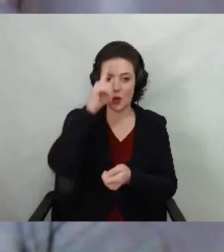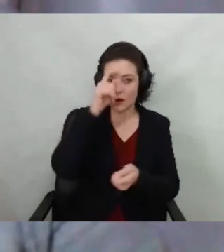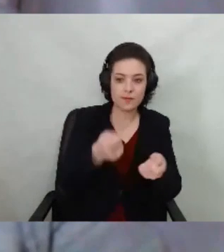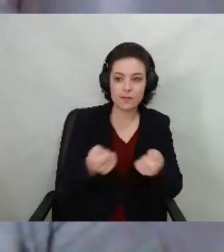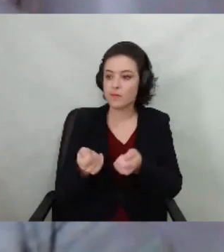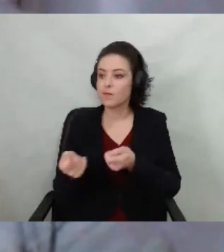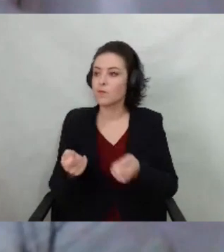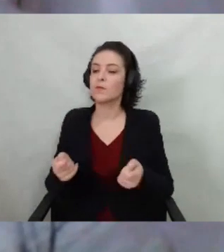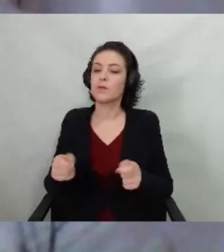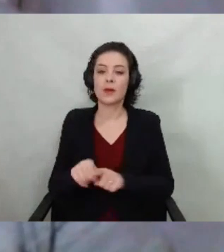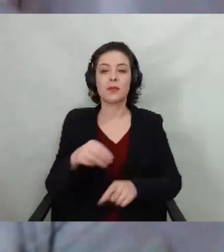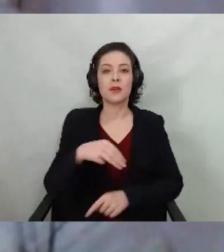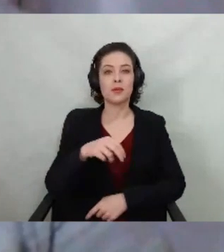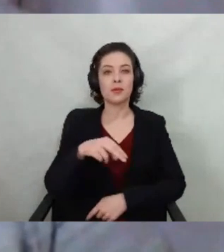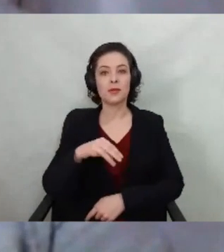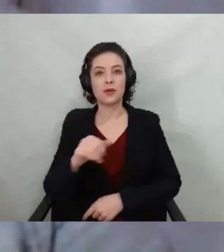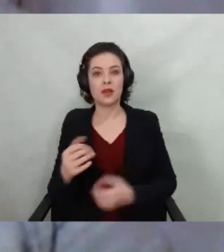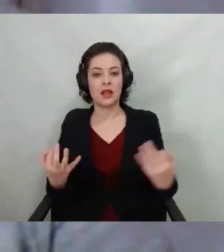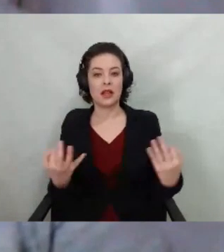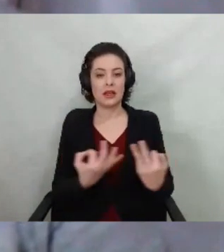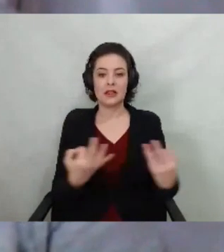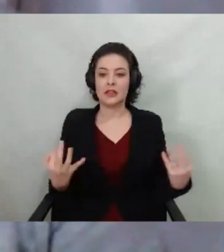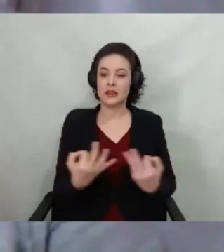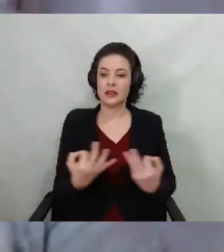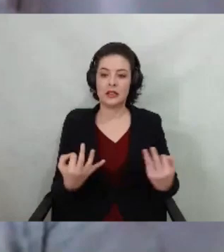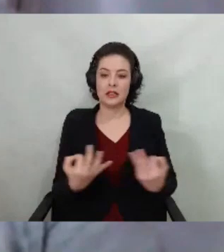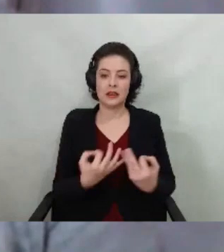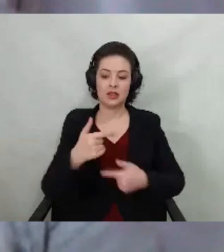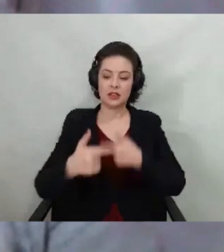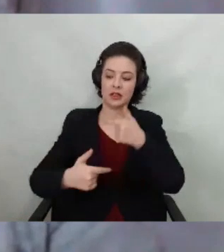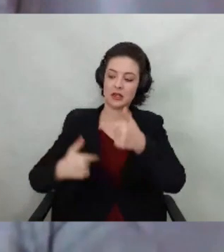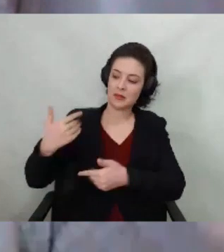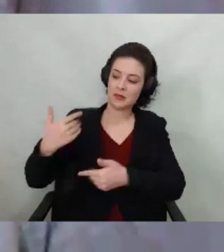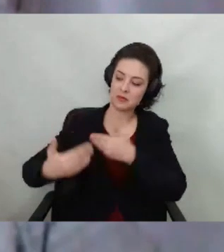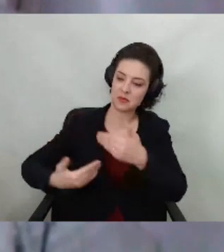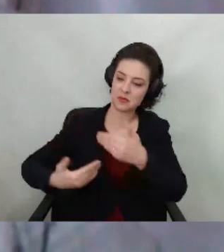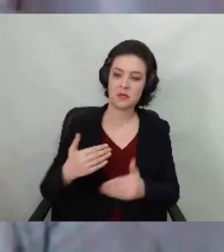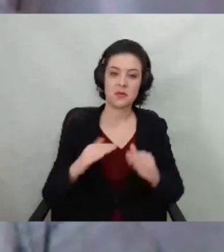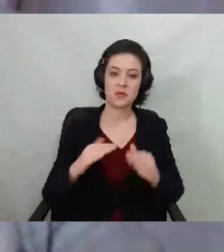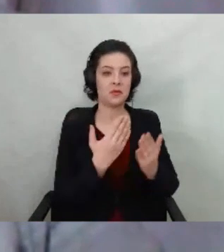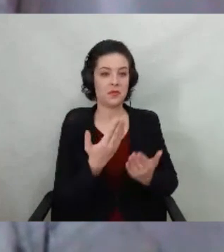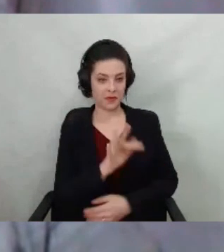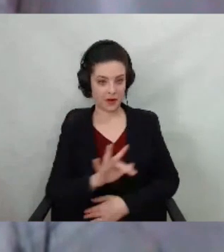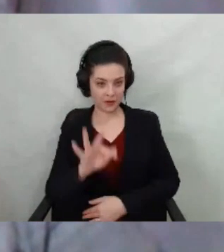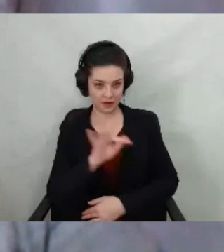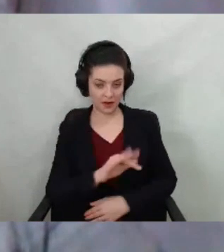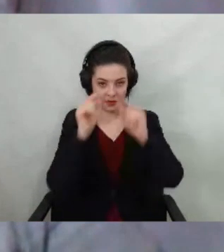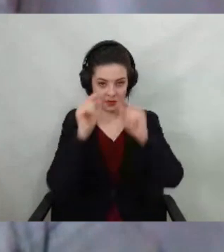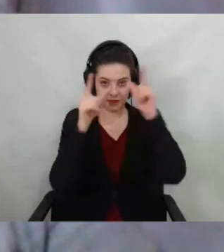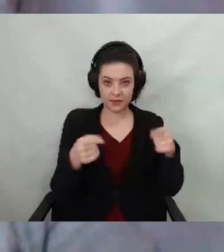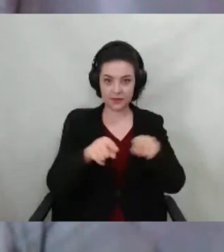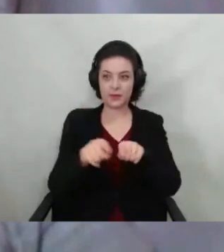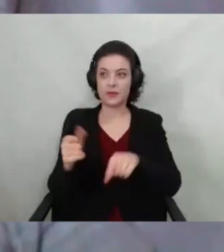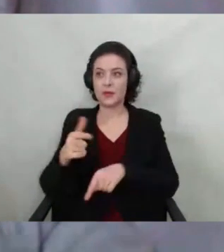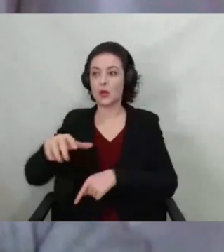Mônica, pelo seu também excelente trabalho que tu vem realizando, tanto na Escola de Enfermagem e com parcerias aí com outros campos da Unifesp